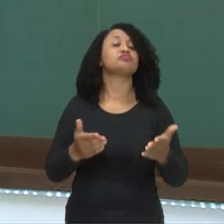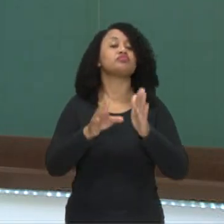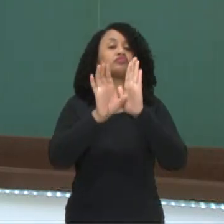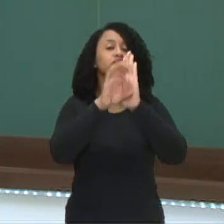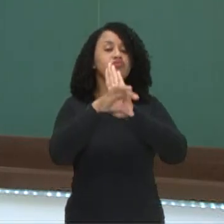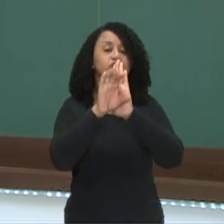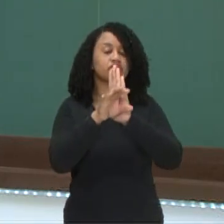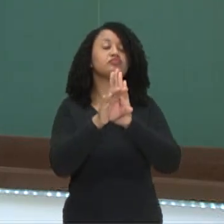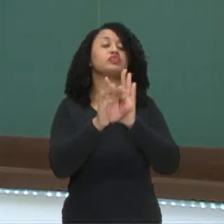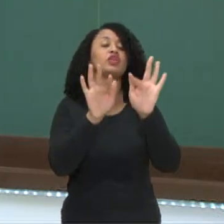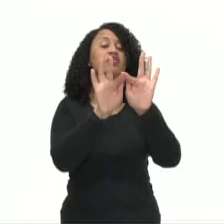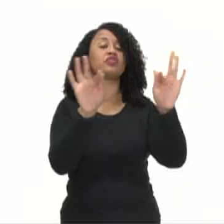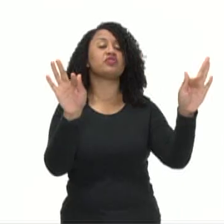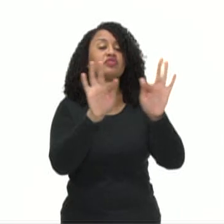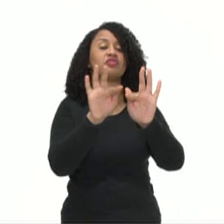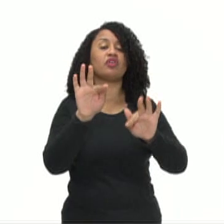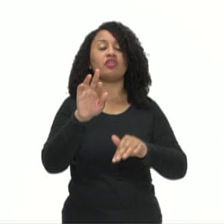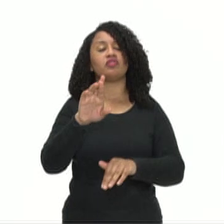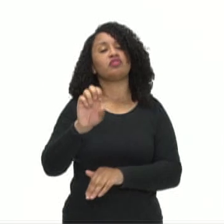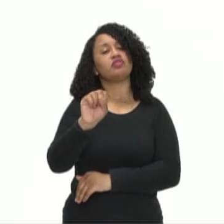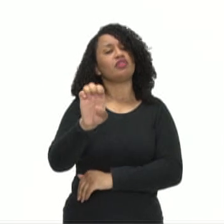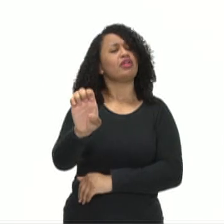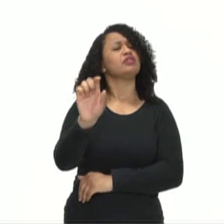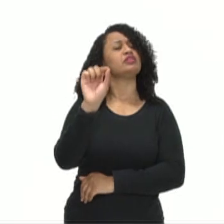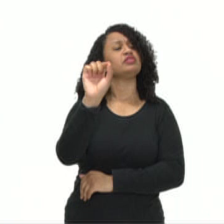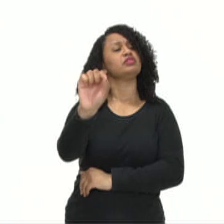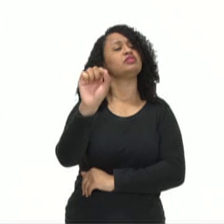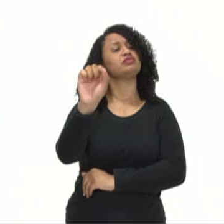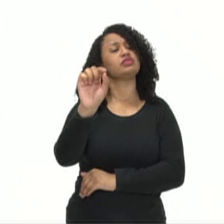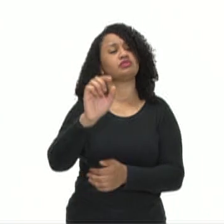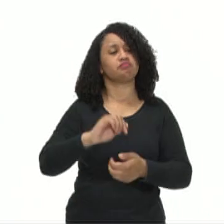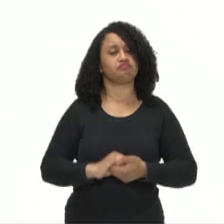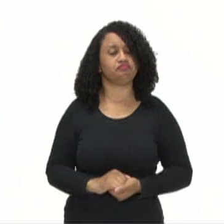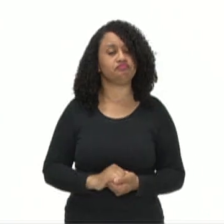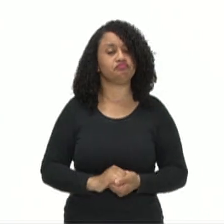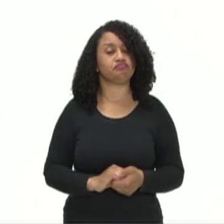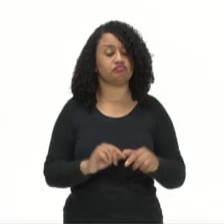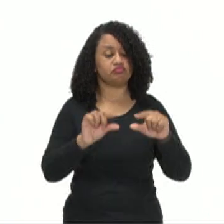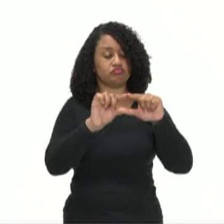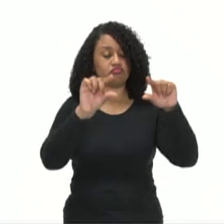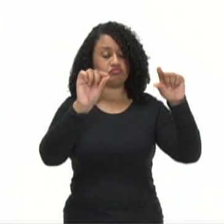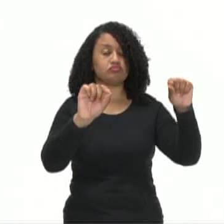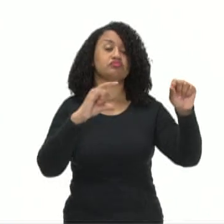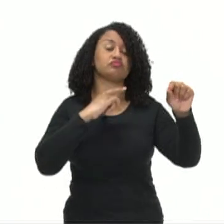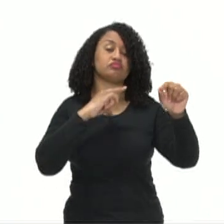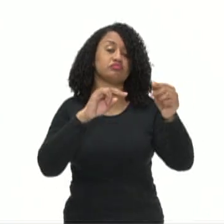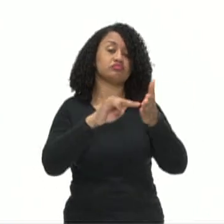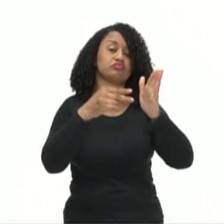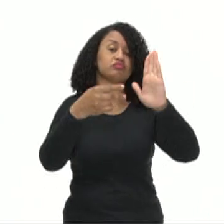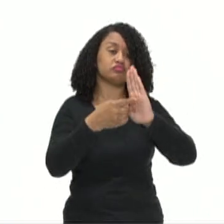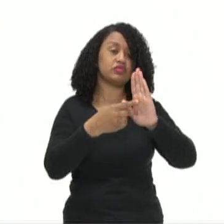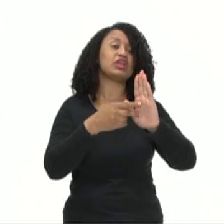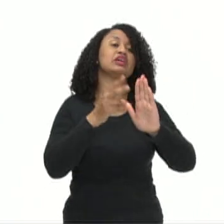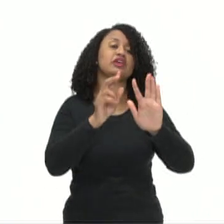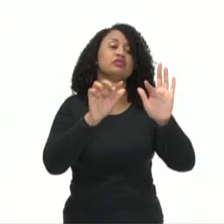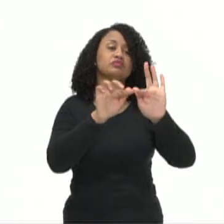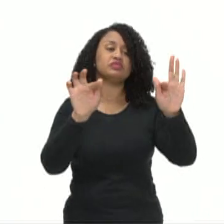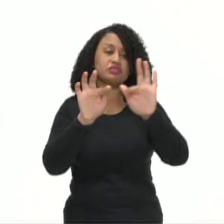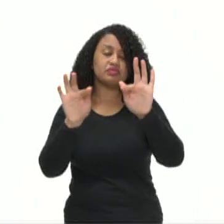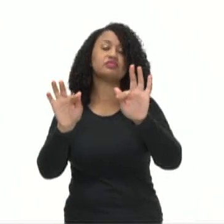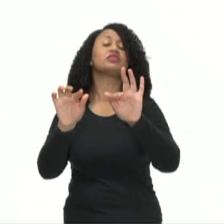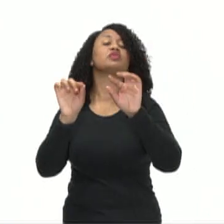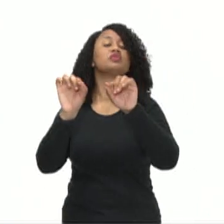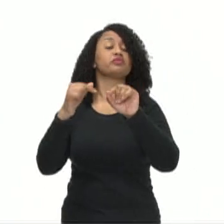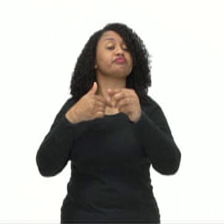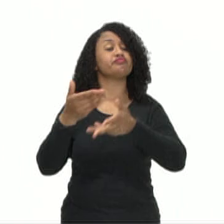Conceitos. Falando sobre frase. O que é uma frase, né? Vejamos. É uma unidade de sentido. É todo enunciado que,